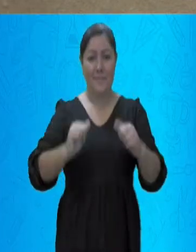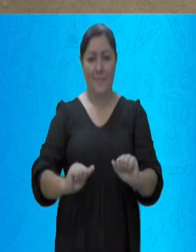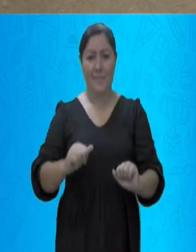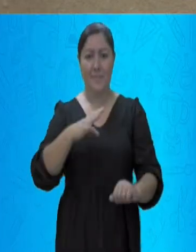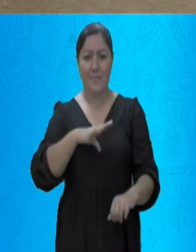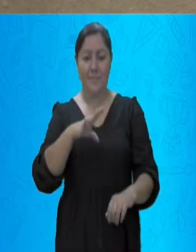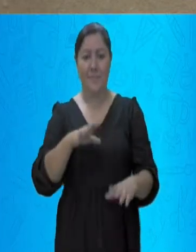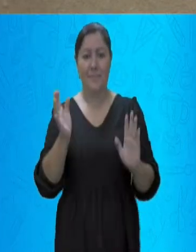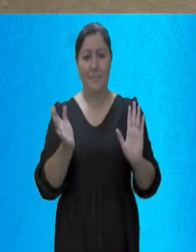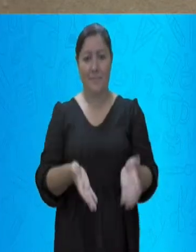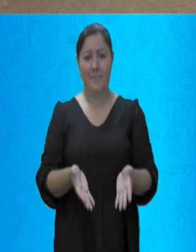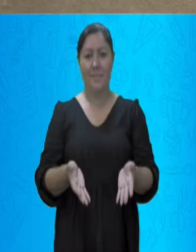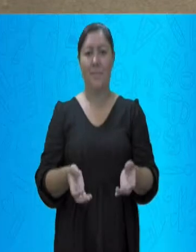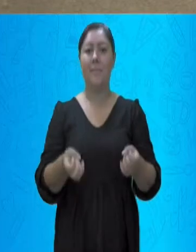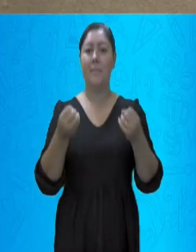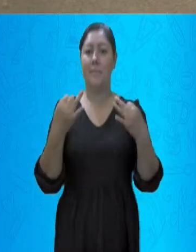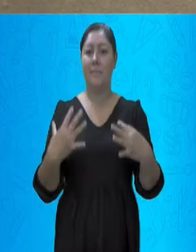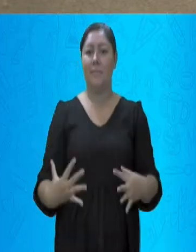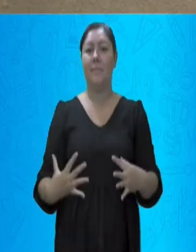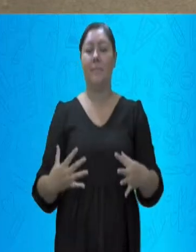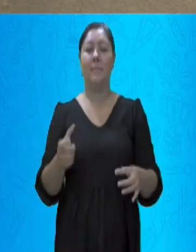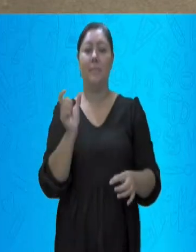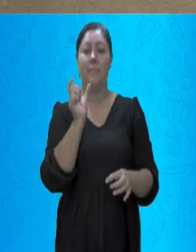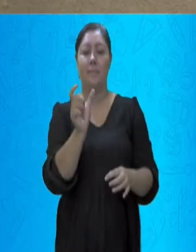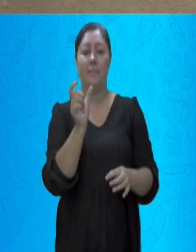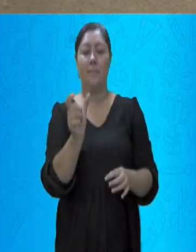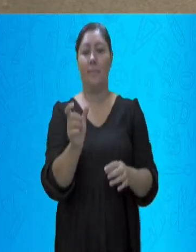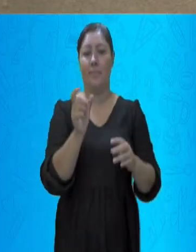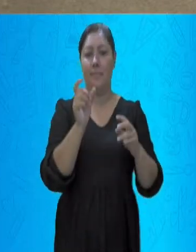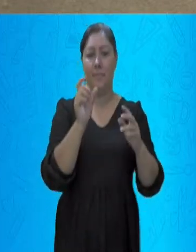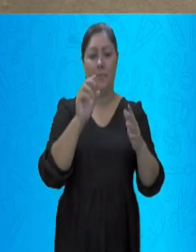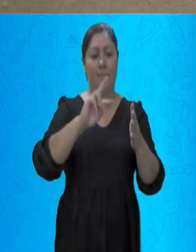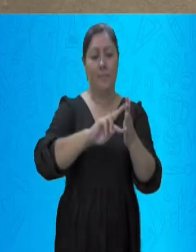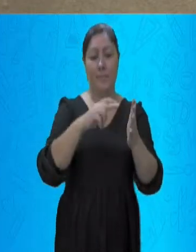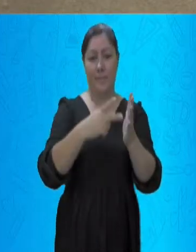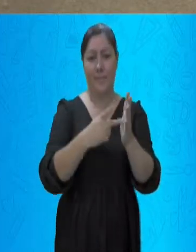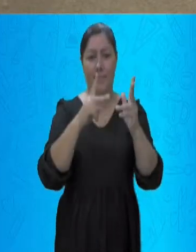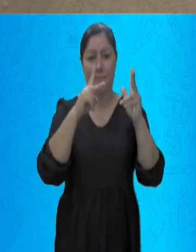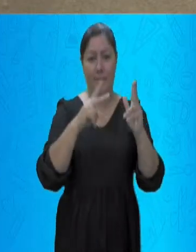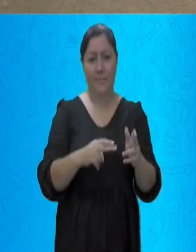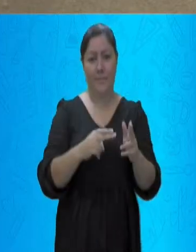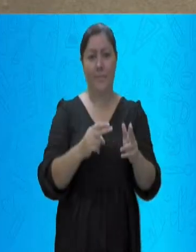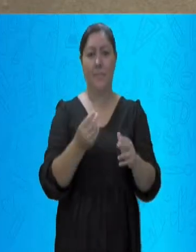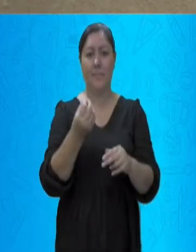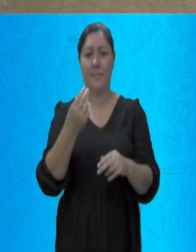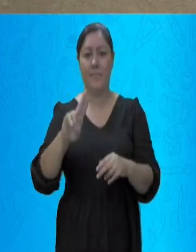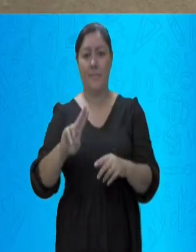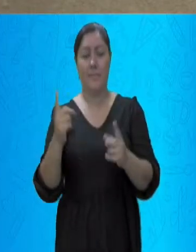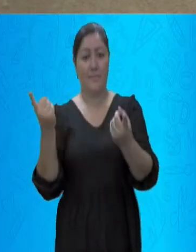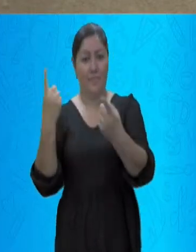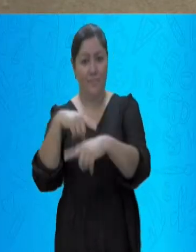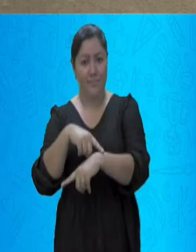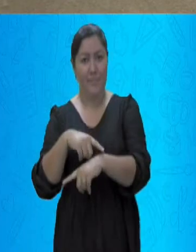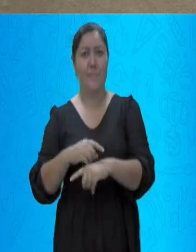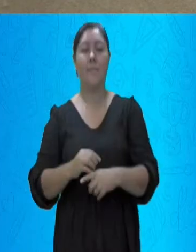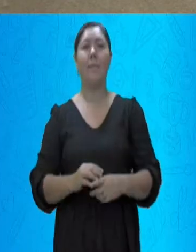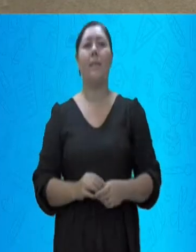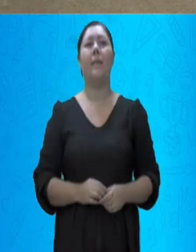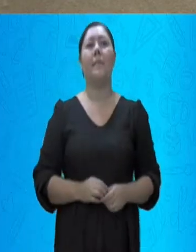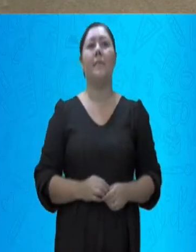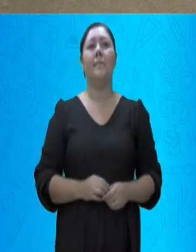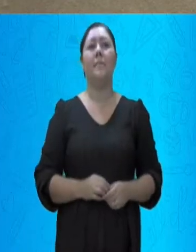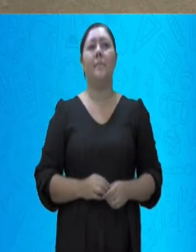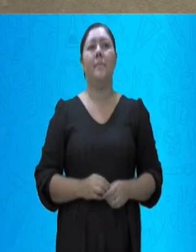sobre sinônimos e antônimos e a importância deles. Os sinônimos e os